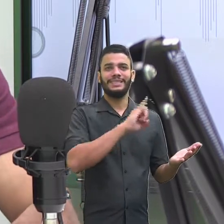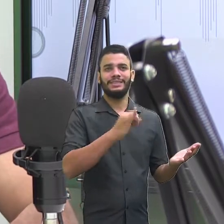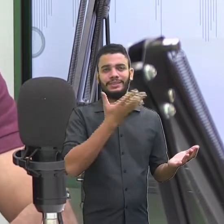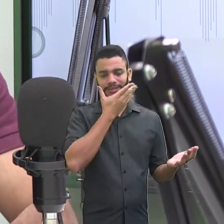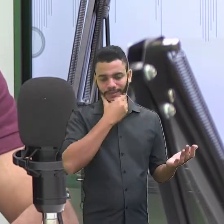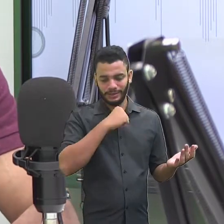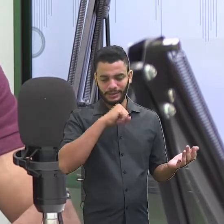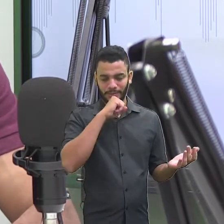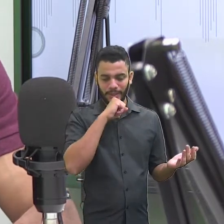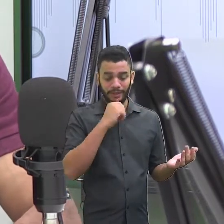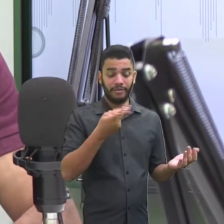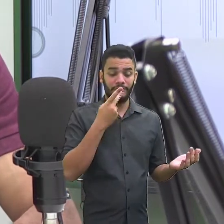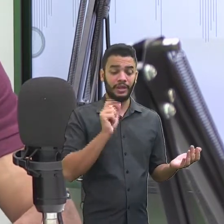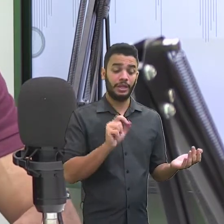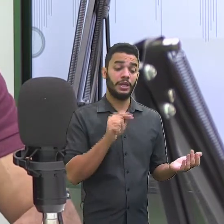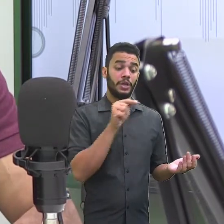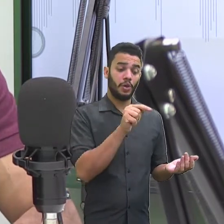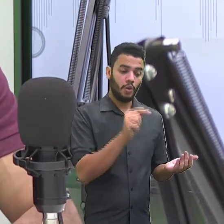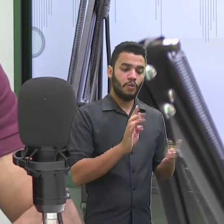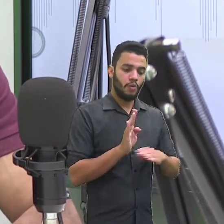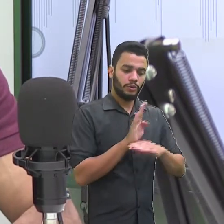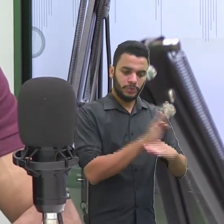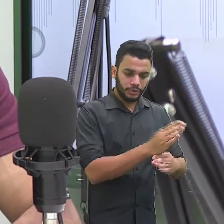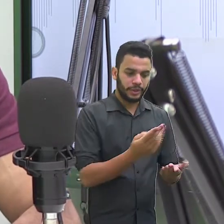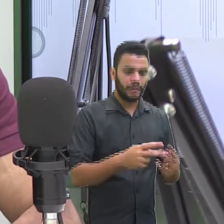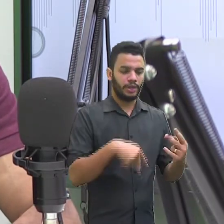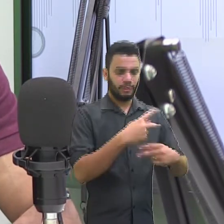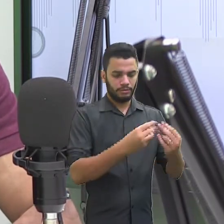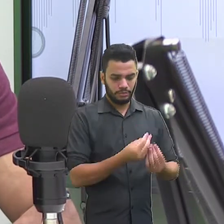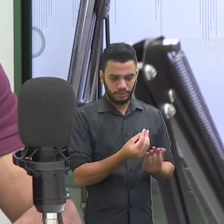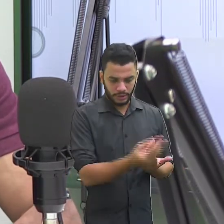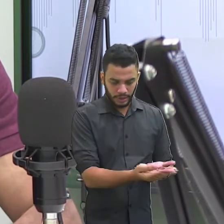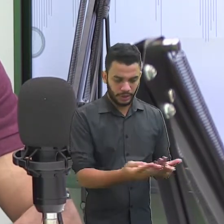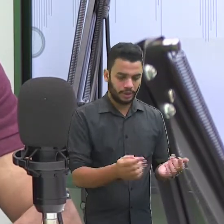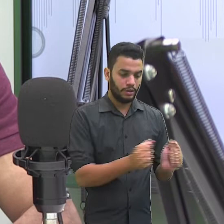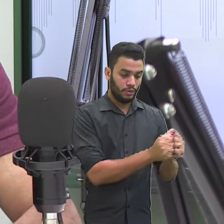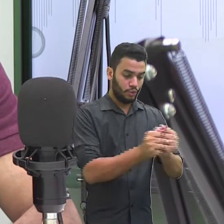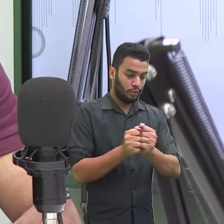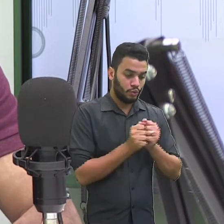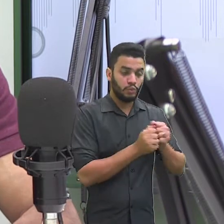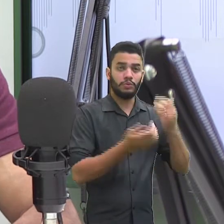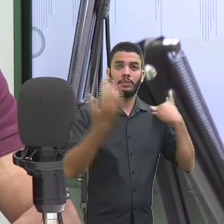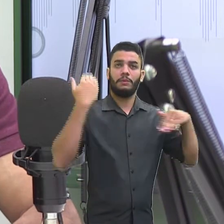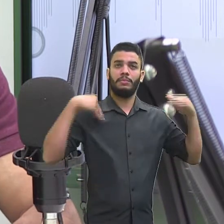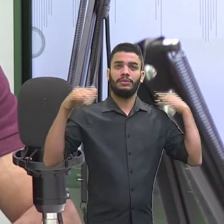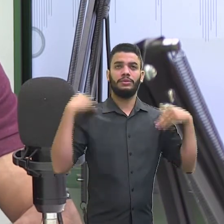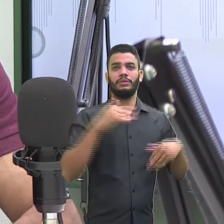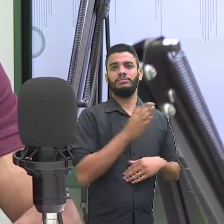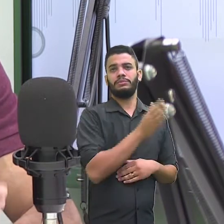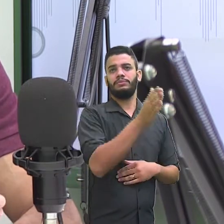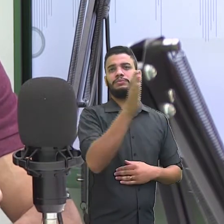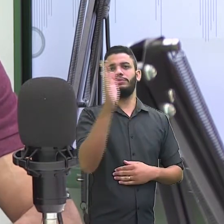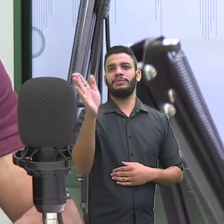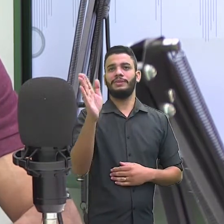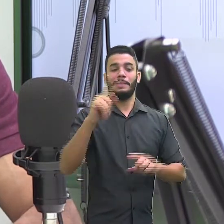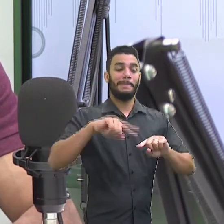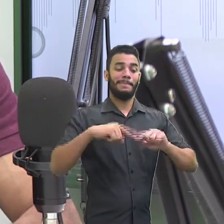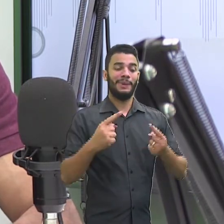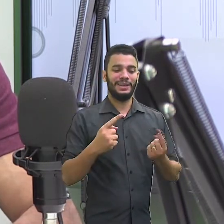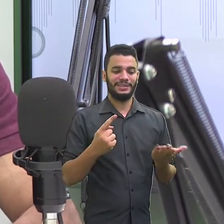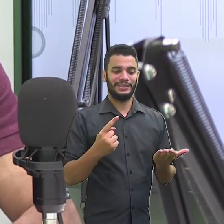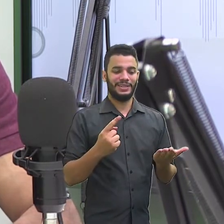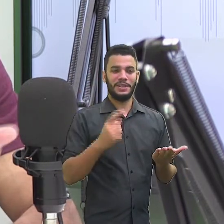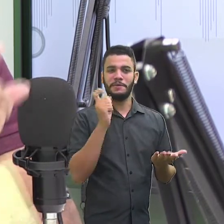uma coisa e todavia quebrar essa promessa. Isto quebra a relação de confiança entre pais e